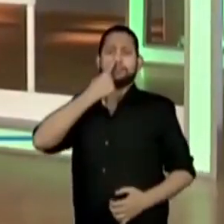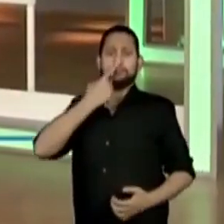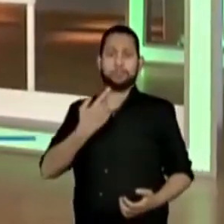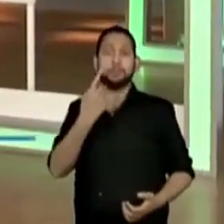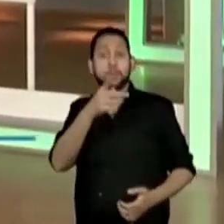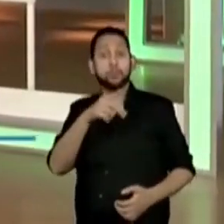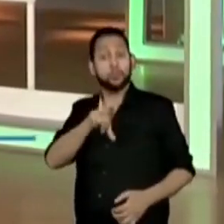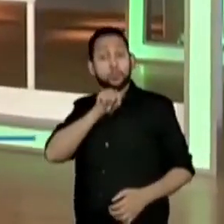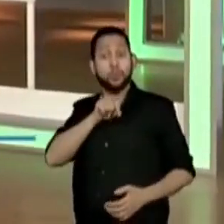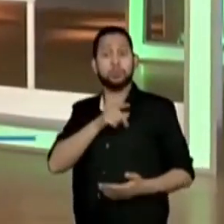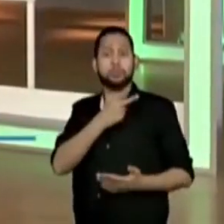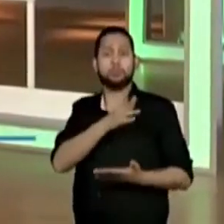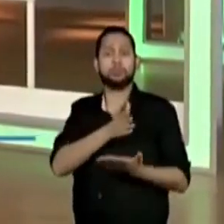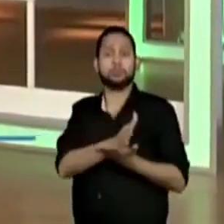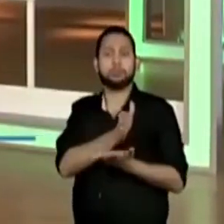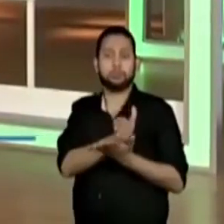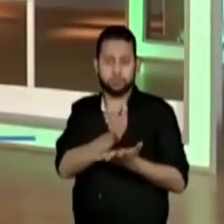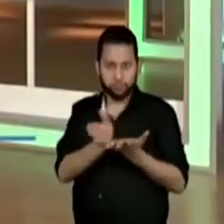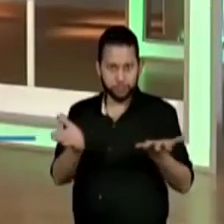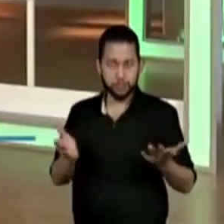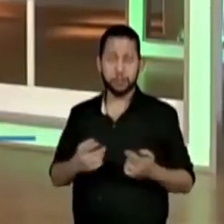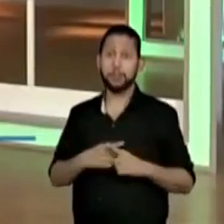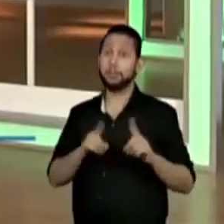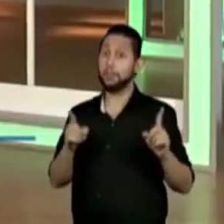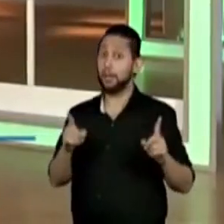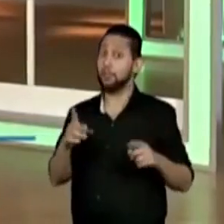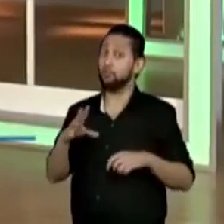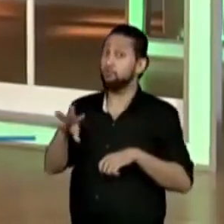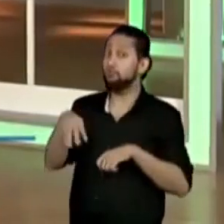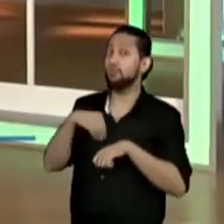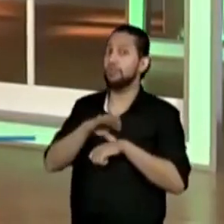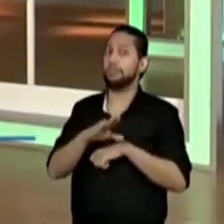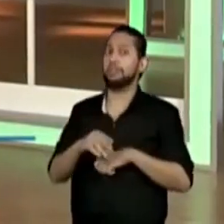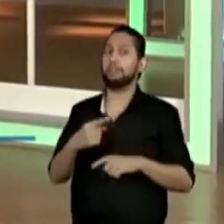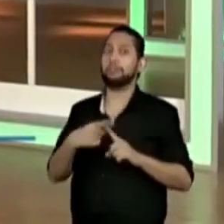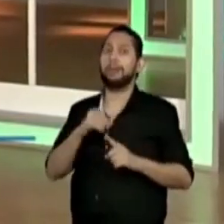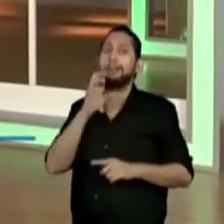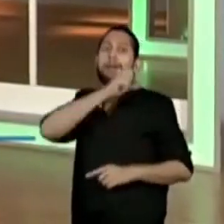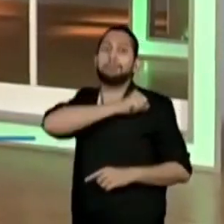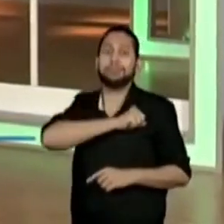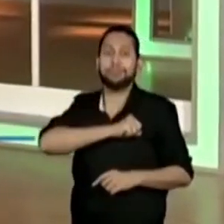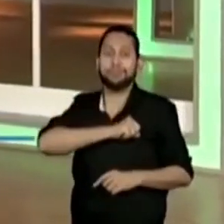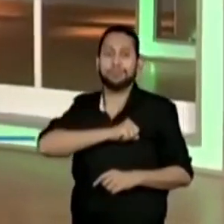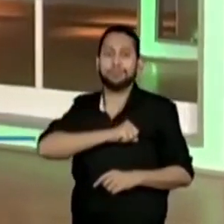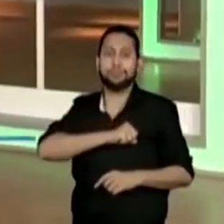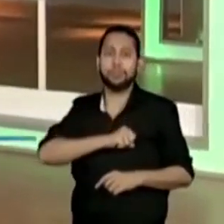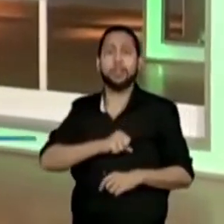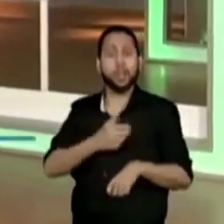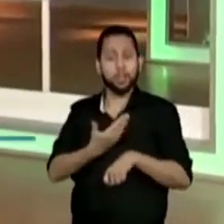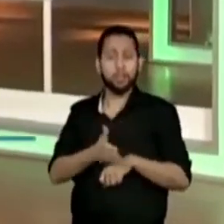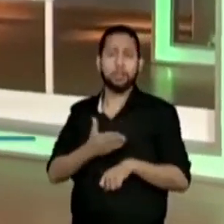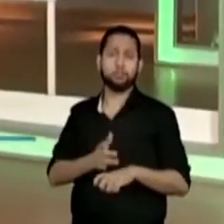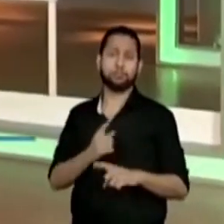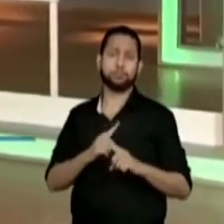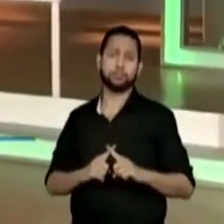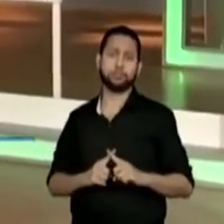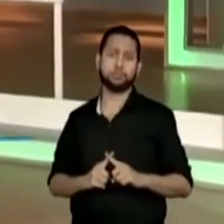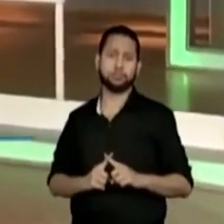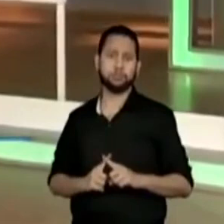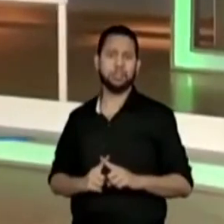escolhem as estratégias mas dica da professora Aline treine multiplicação